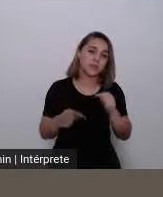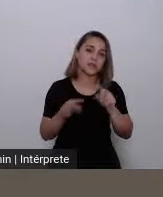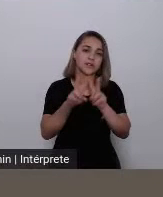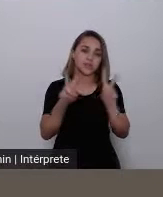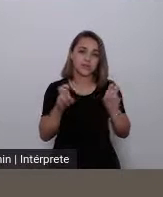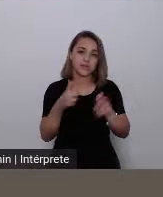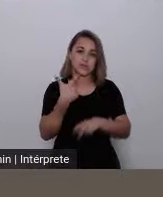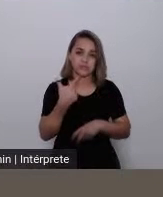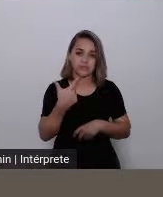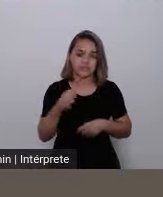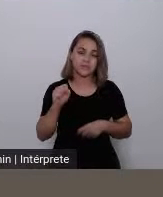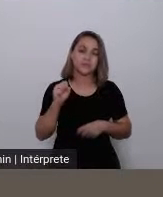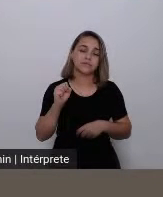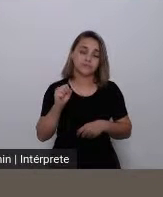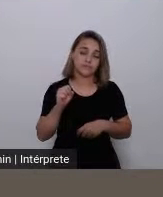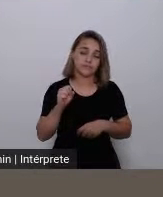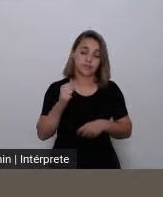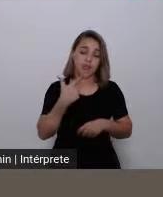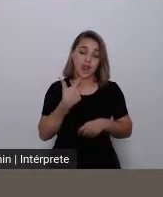brasileira.